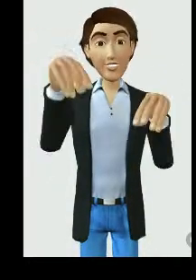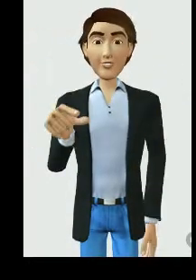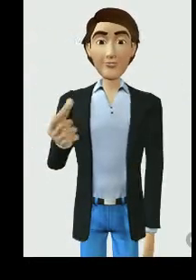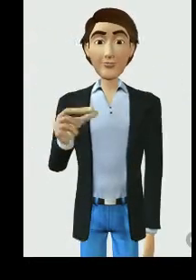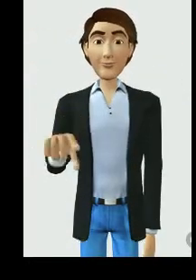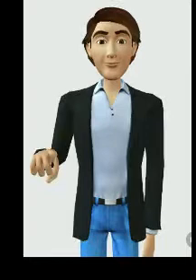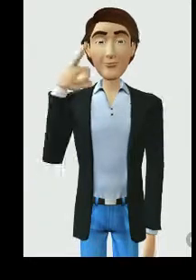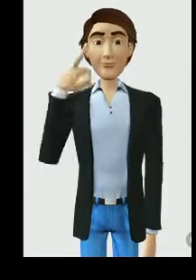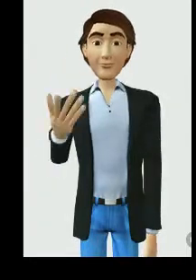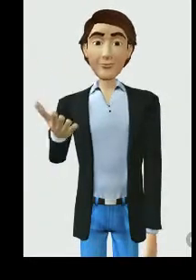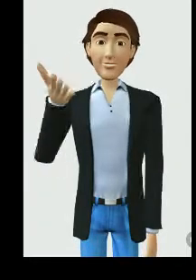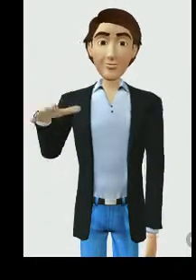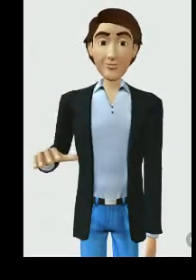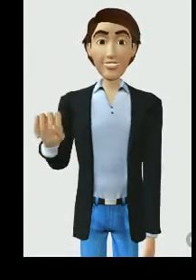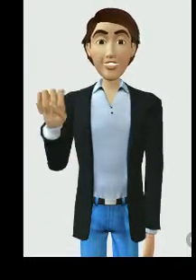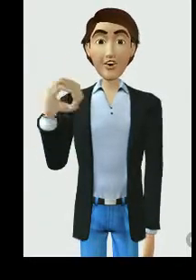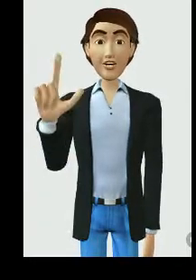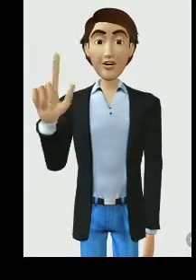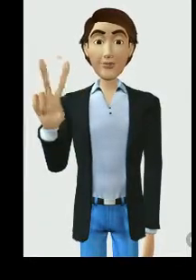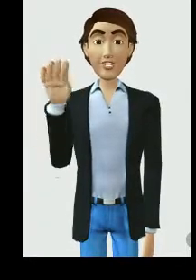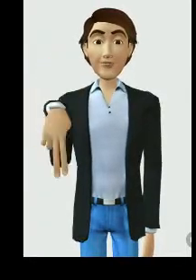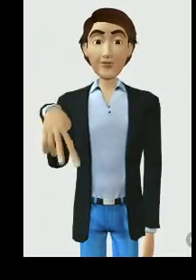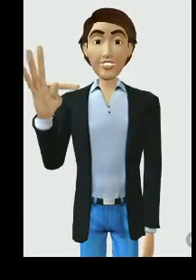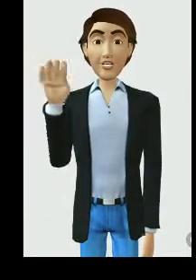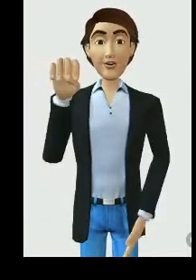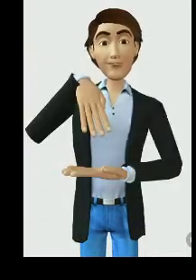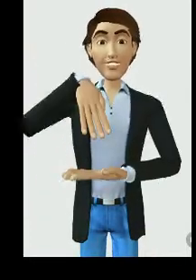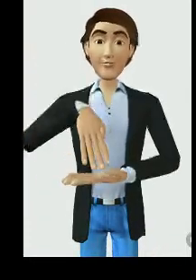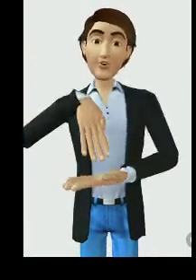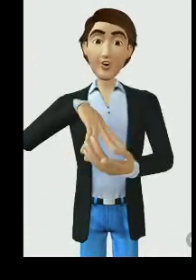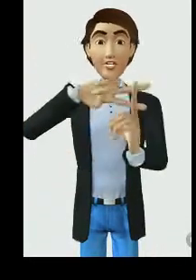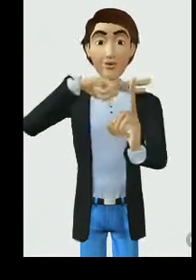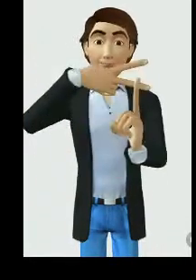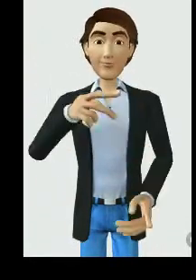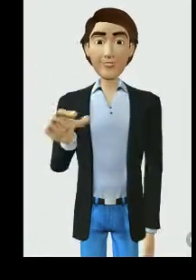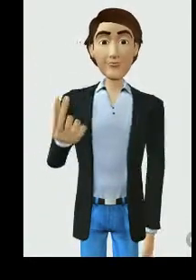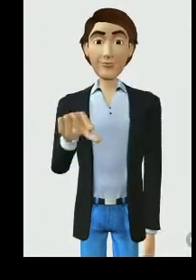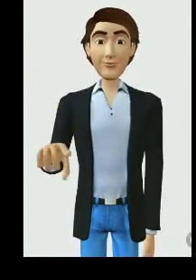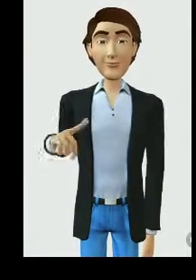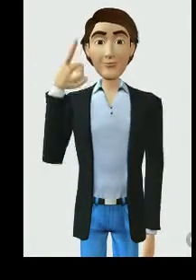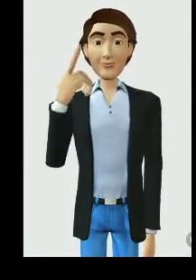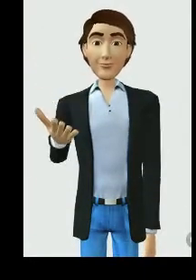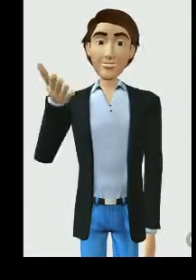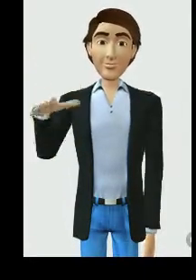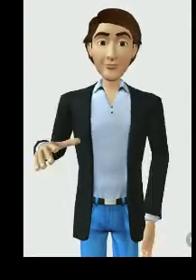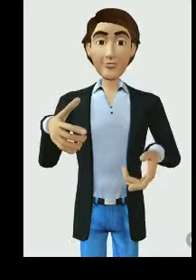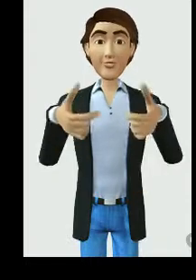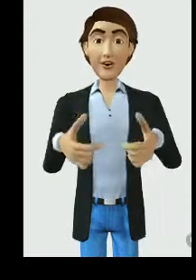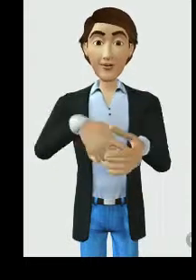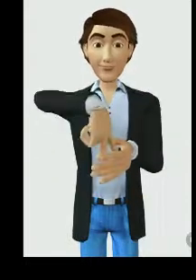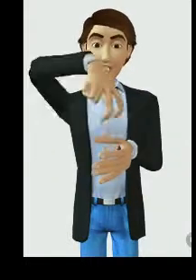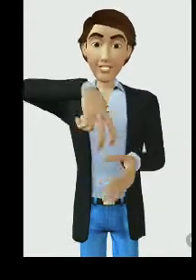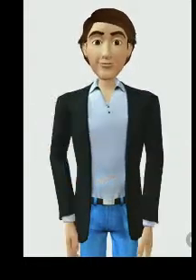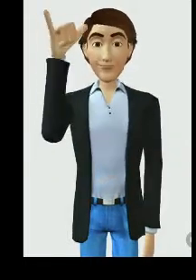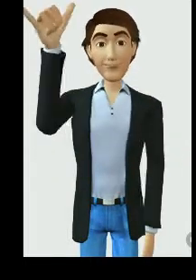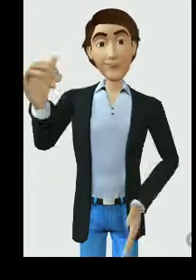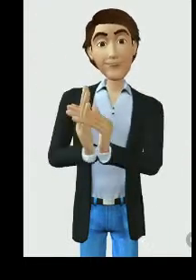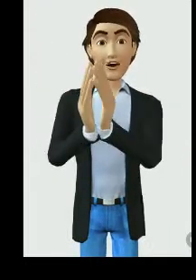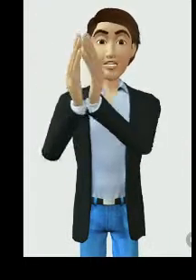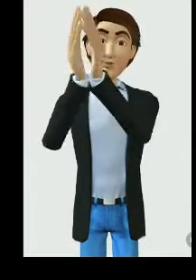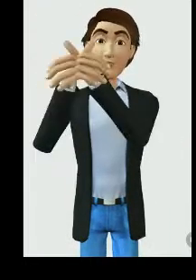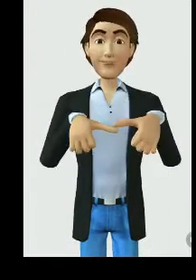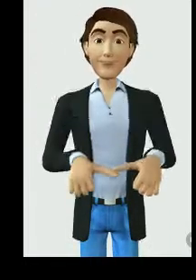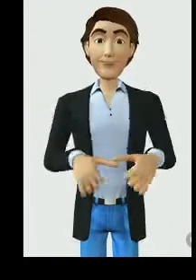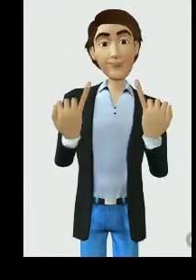volume de solvente que seja no mínimo o dobro do volume da câmara de extração, para evitar que o balão fique seco e possa se